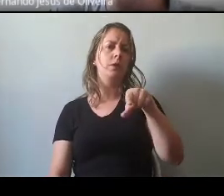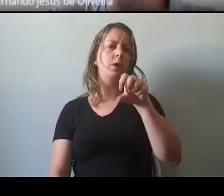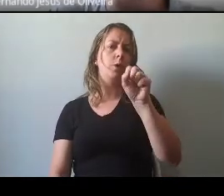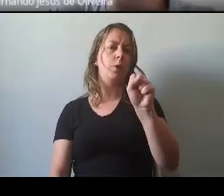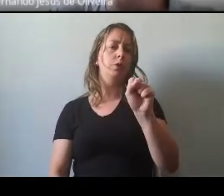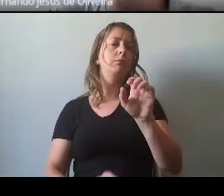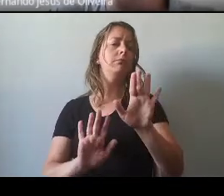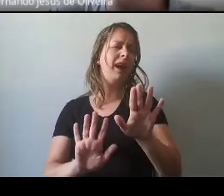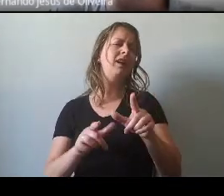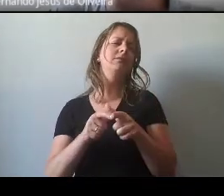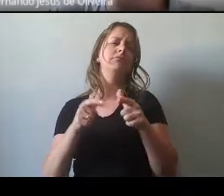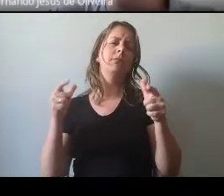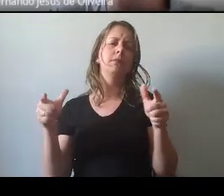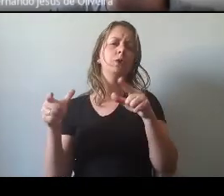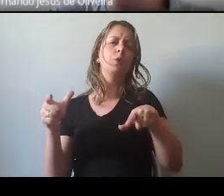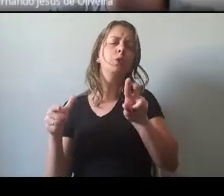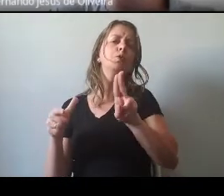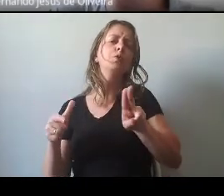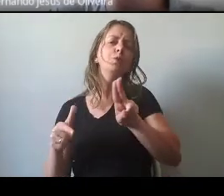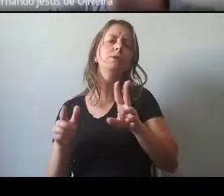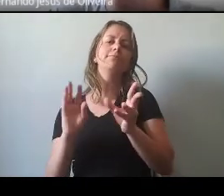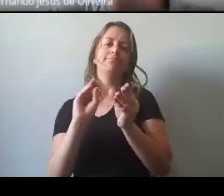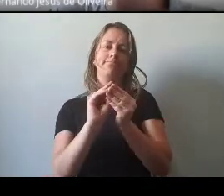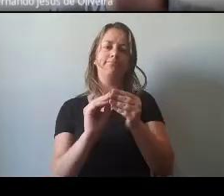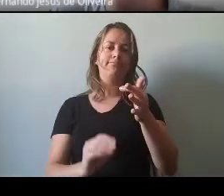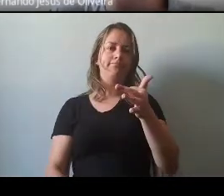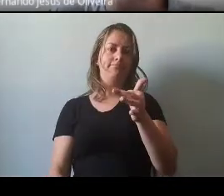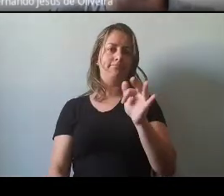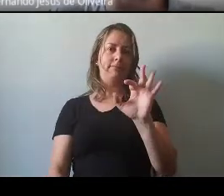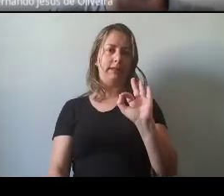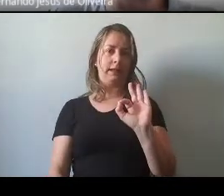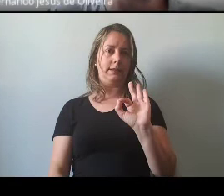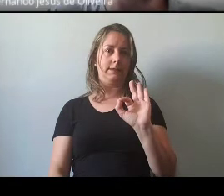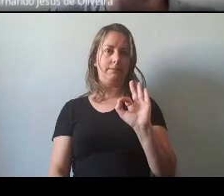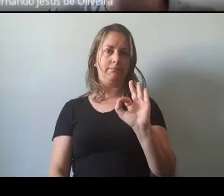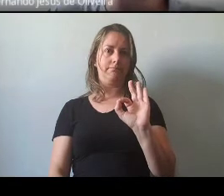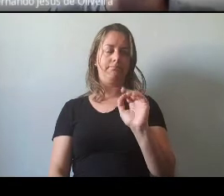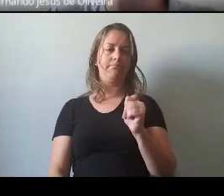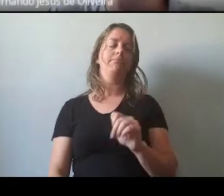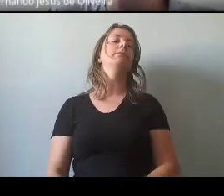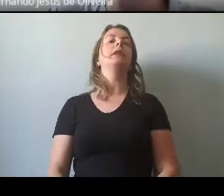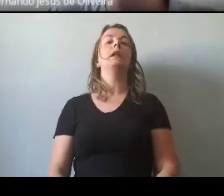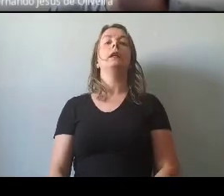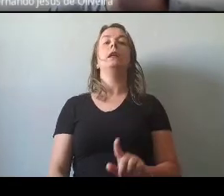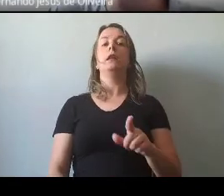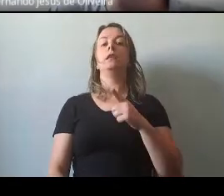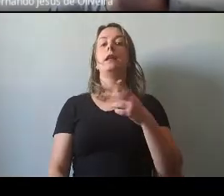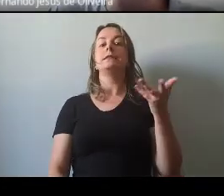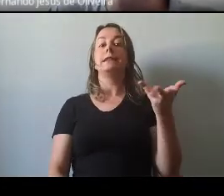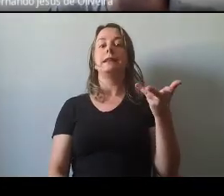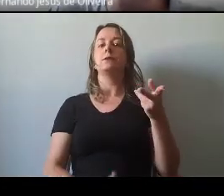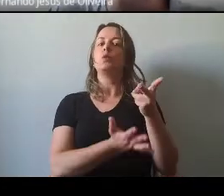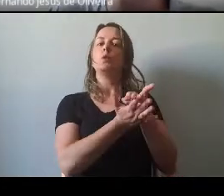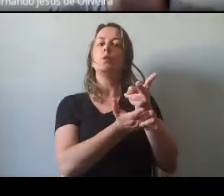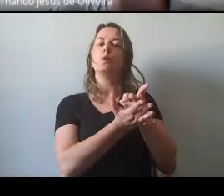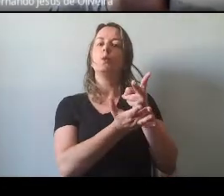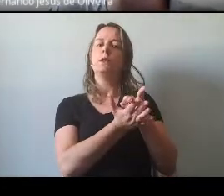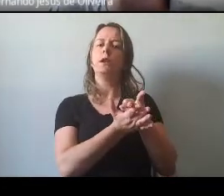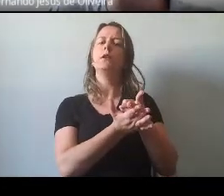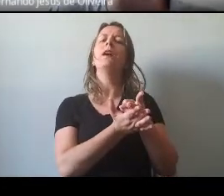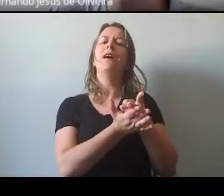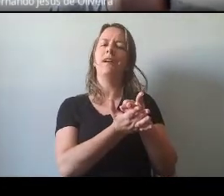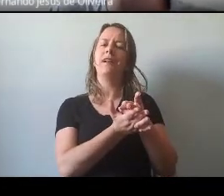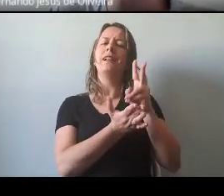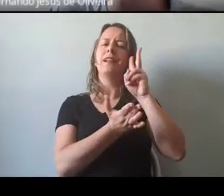usado 9,8, tá, gente? Mas, em geral, a gente vai usar 10. Bom, como a gente tem uma aceleração constante, a gente